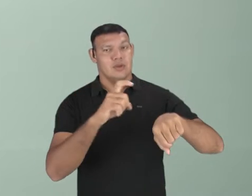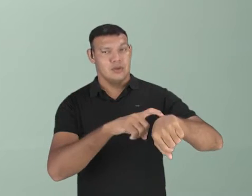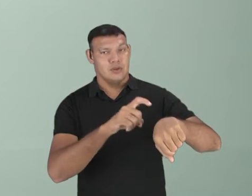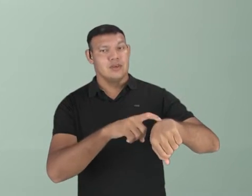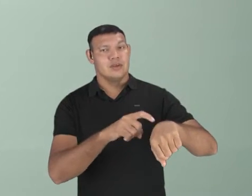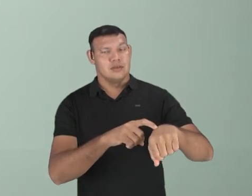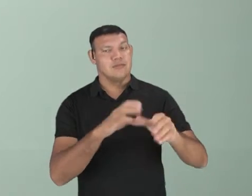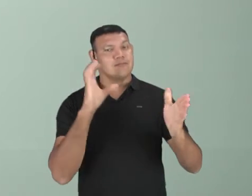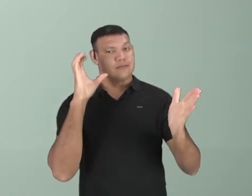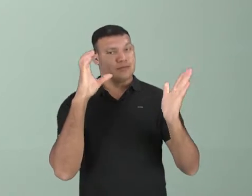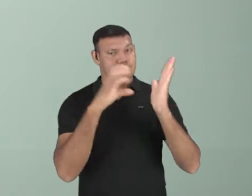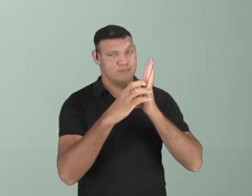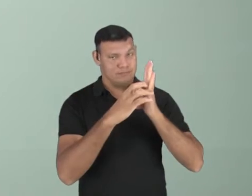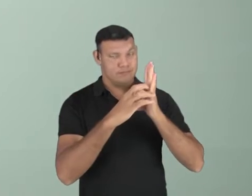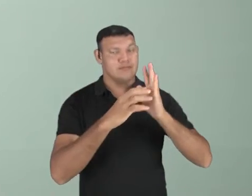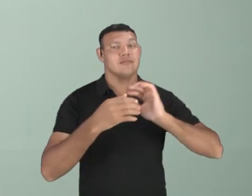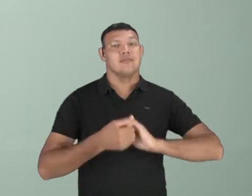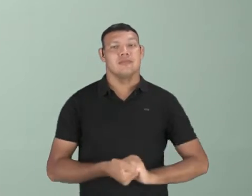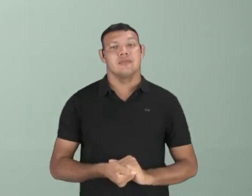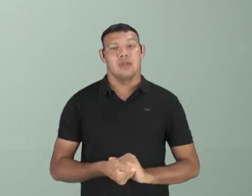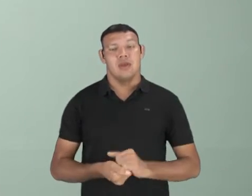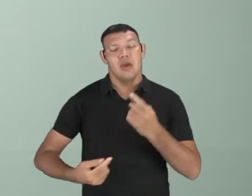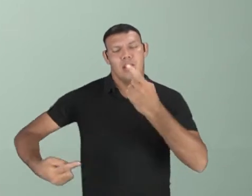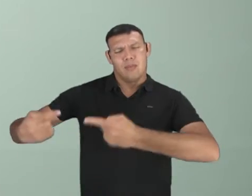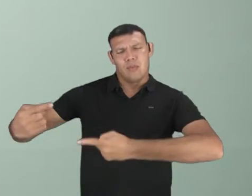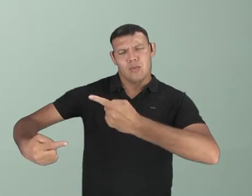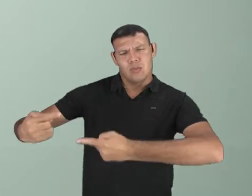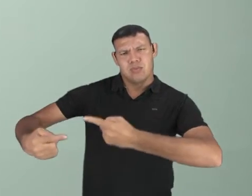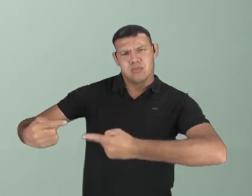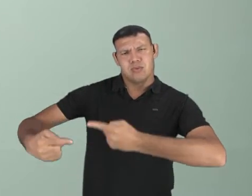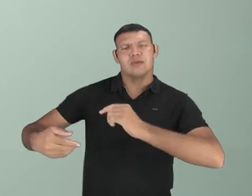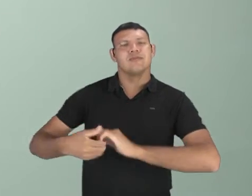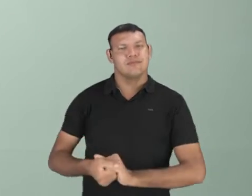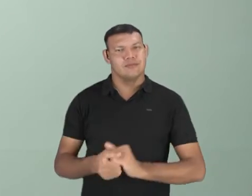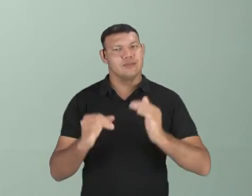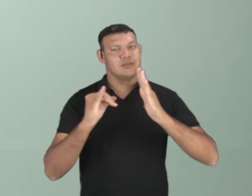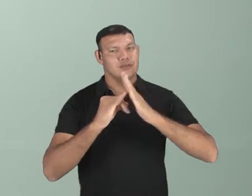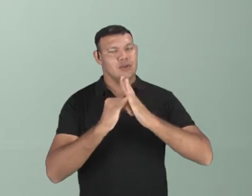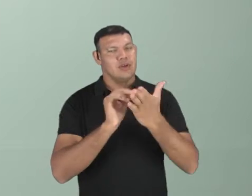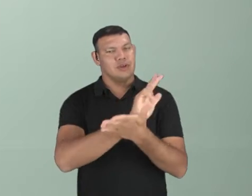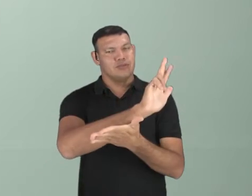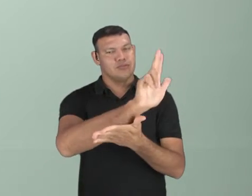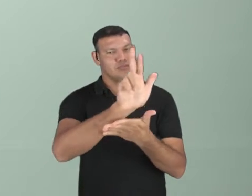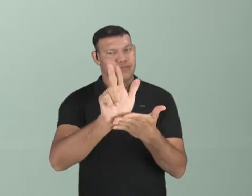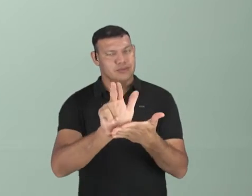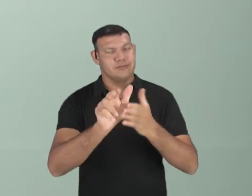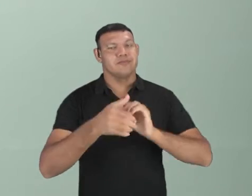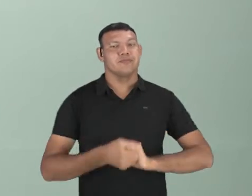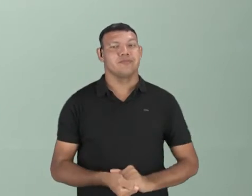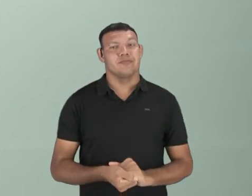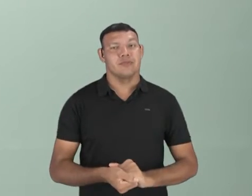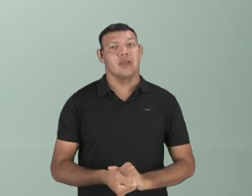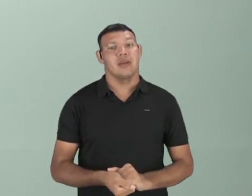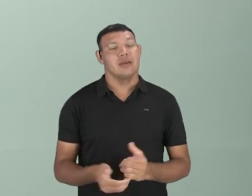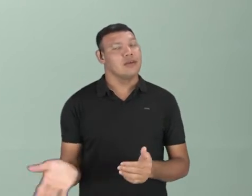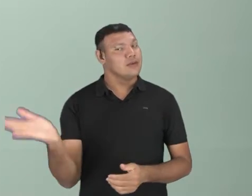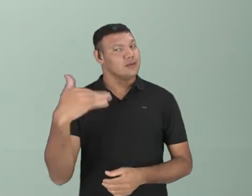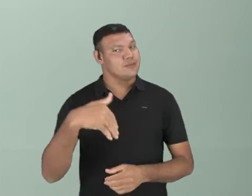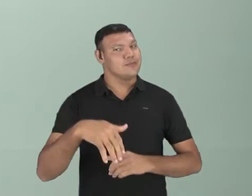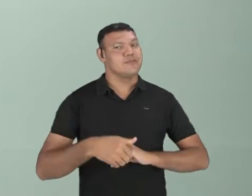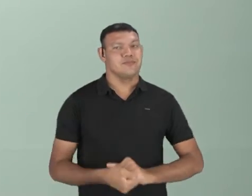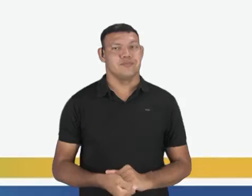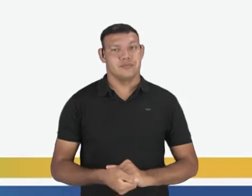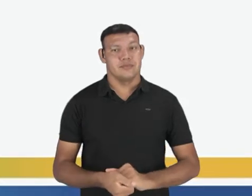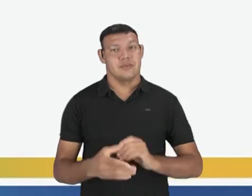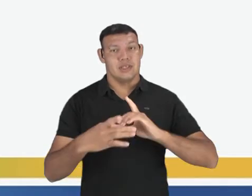mais efetivo, ok? Então, vamos discutir um pouquinho sobre essas instituições, tá, pessoal? Vamos lá.